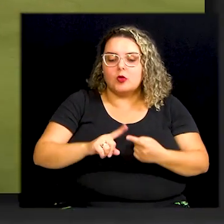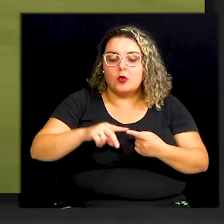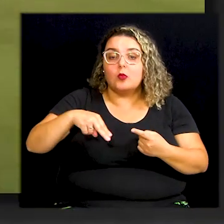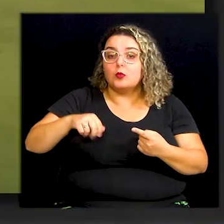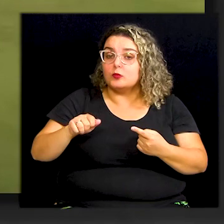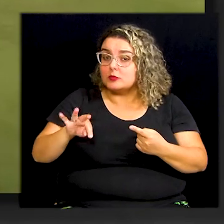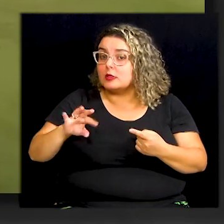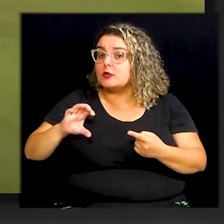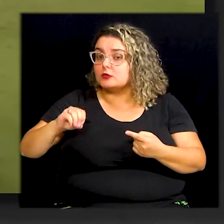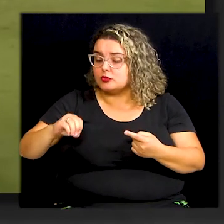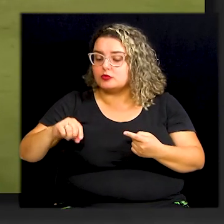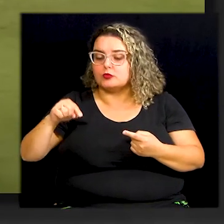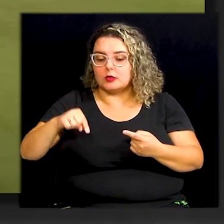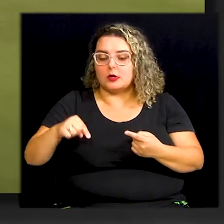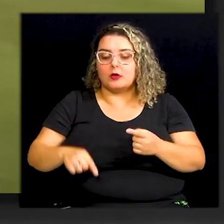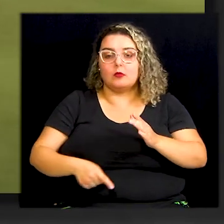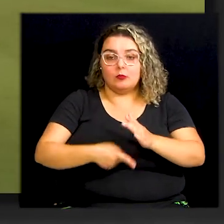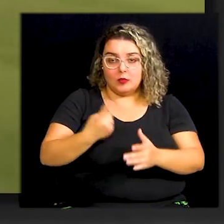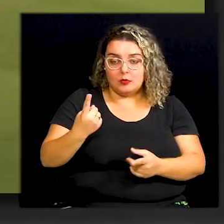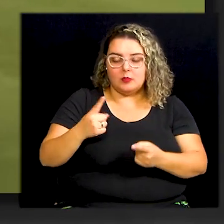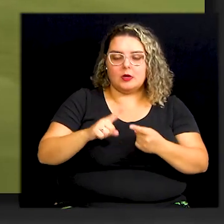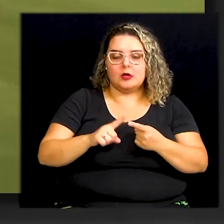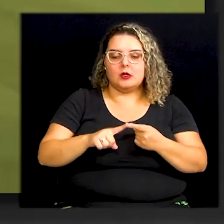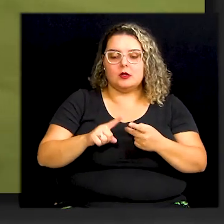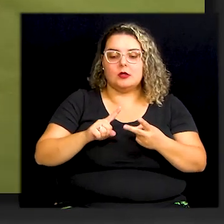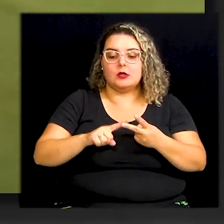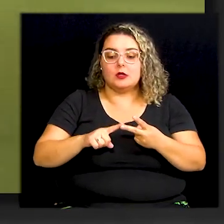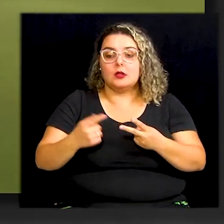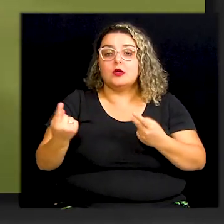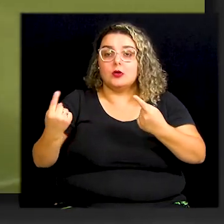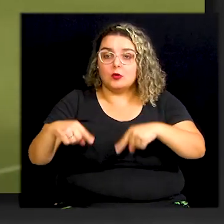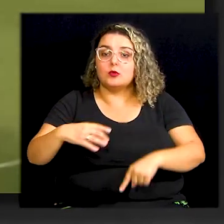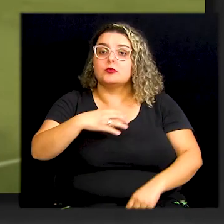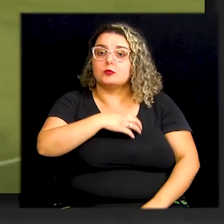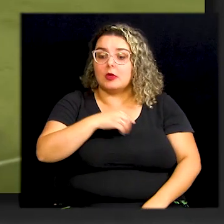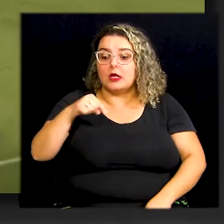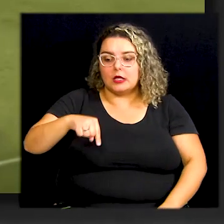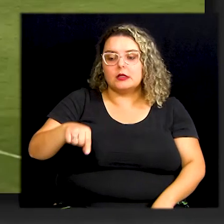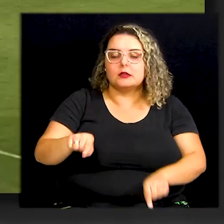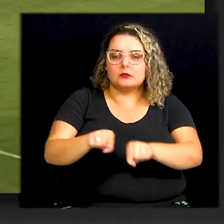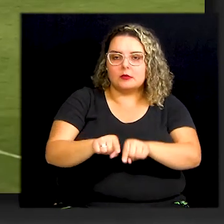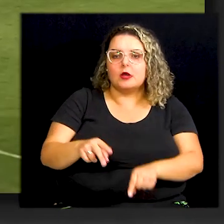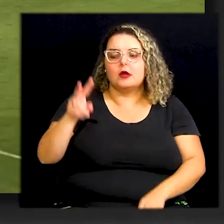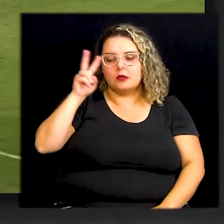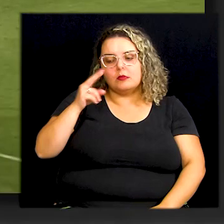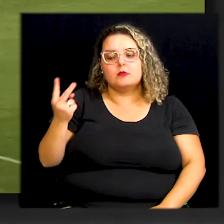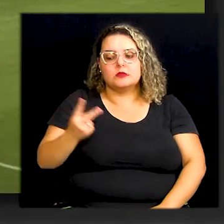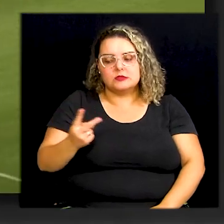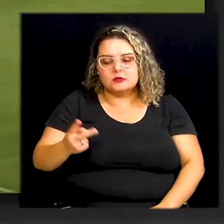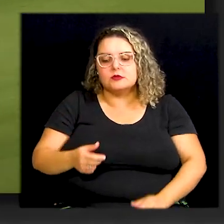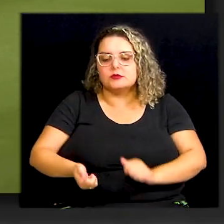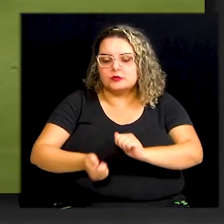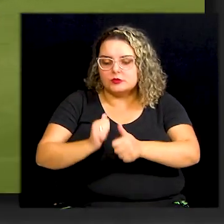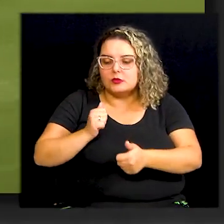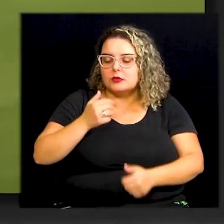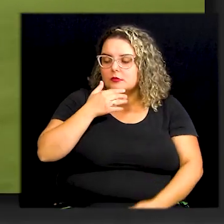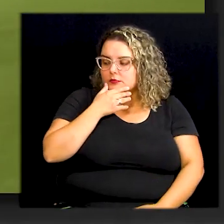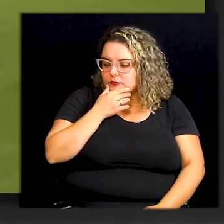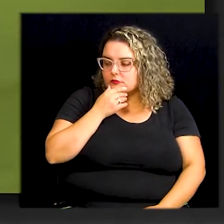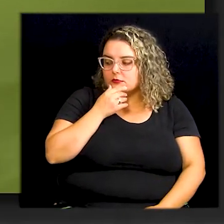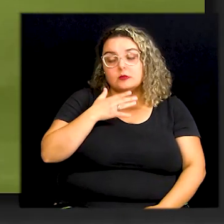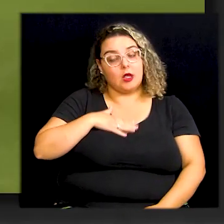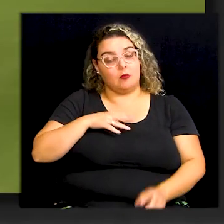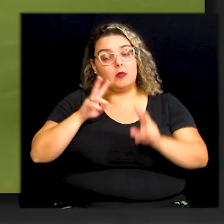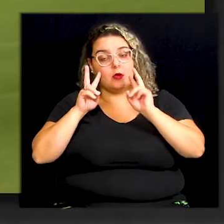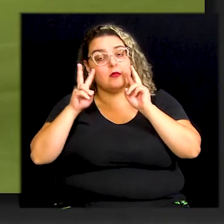o Náutico aqui, né? Primeiro jogo contra o Náutico e contra o Bahia aqui também. Eu lembro desses jogos e, na